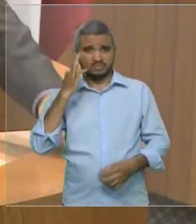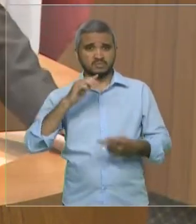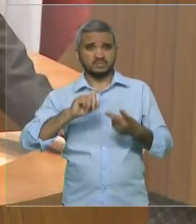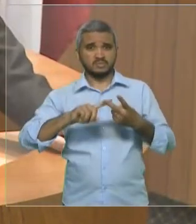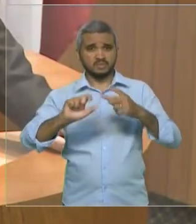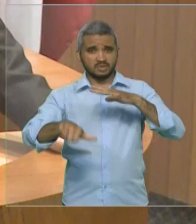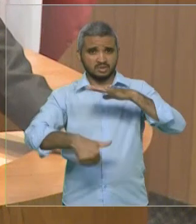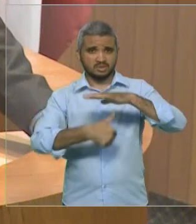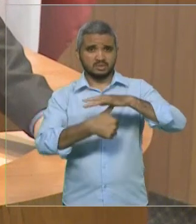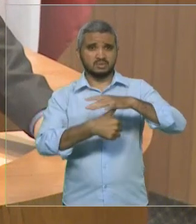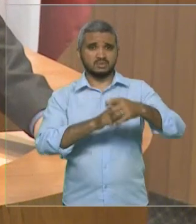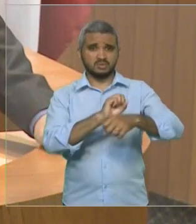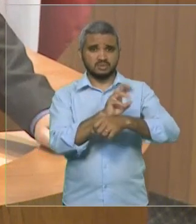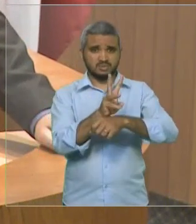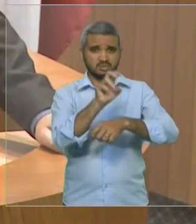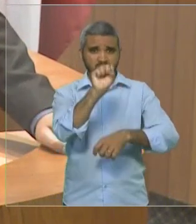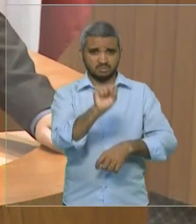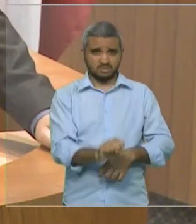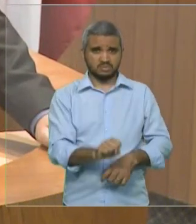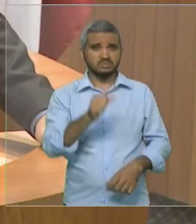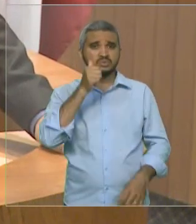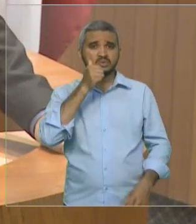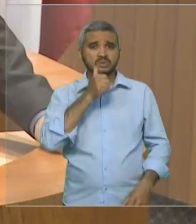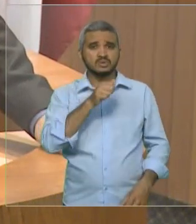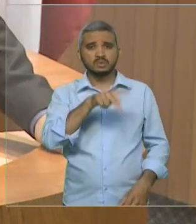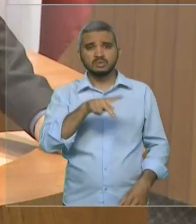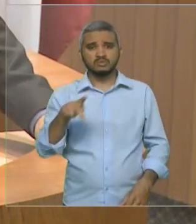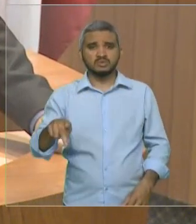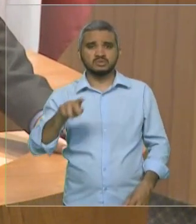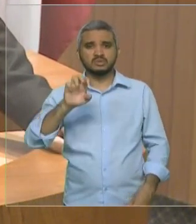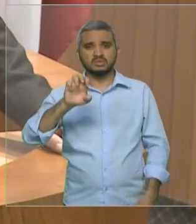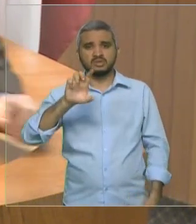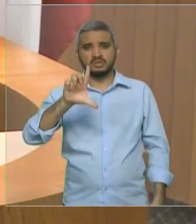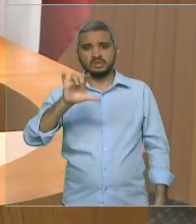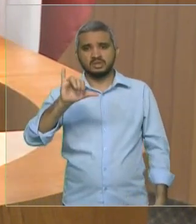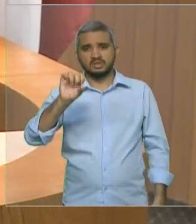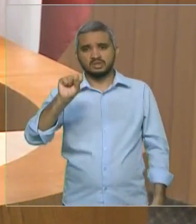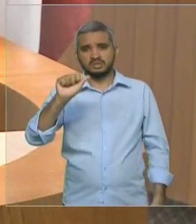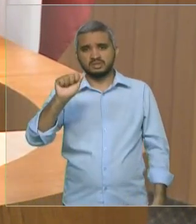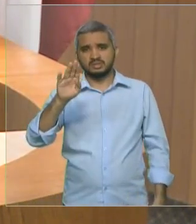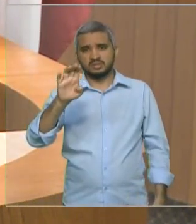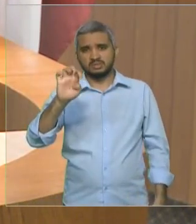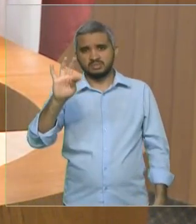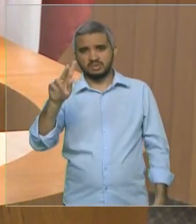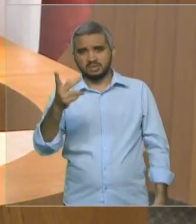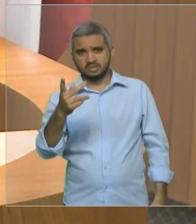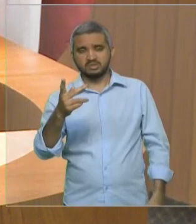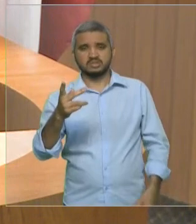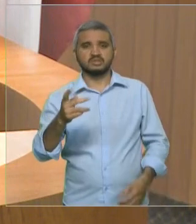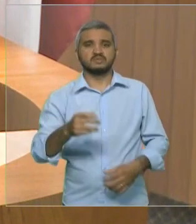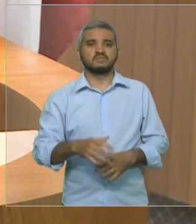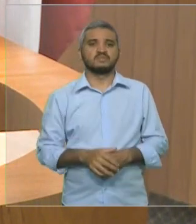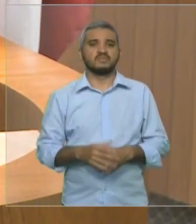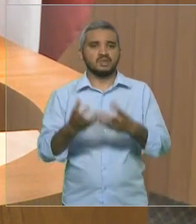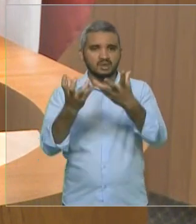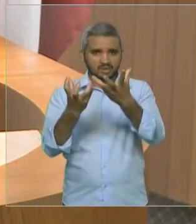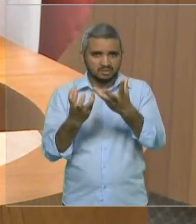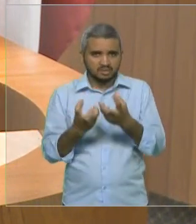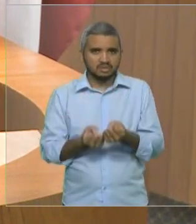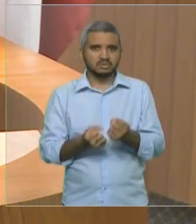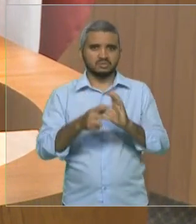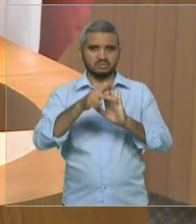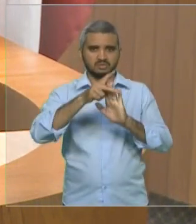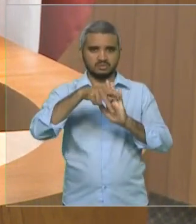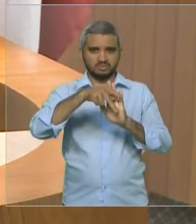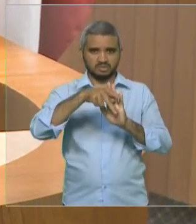da UEMA-Sul, professora Elizabeth Fernandes, por acolher este projeto. O